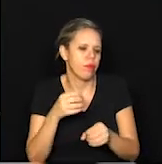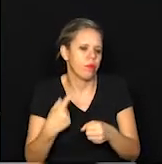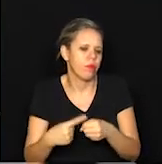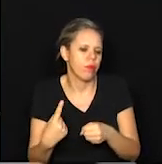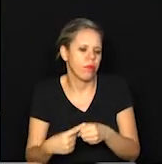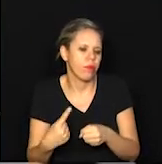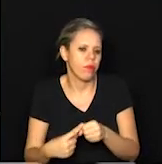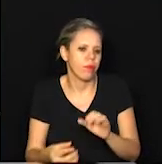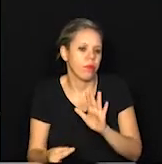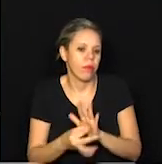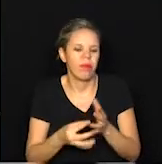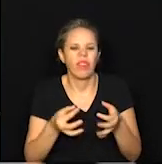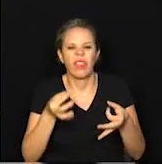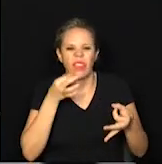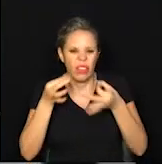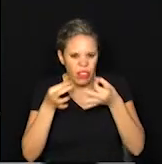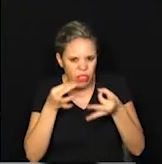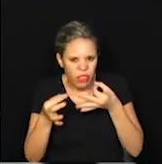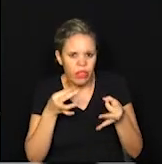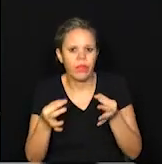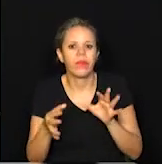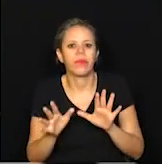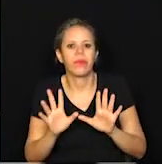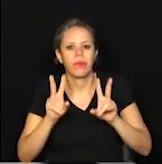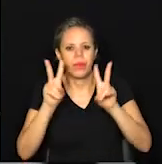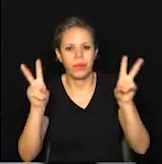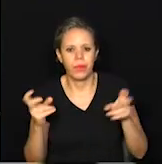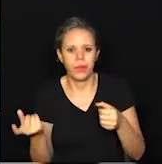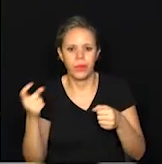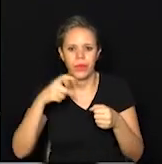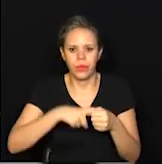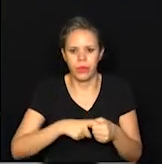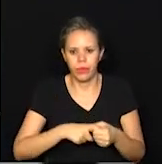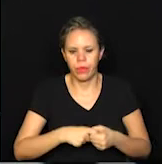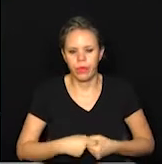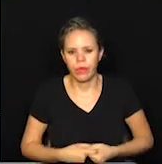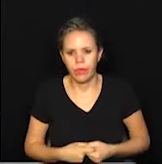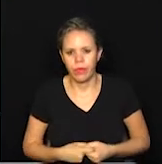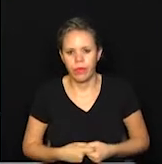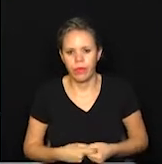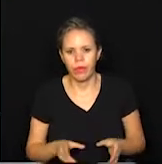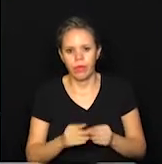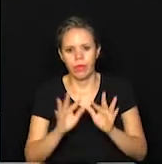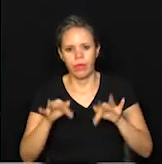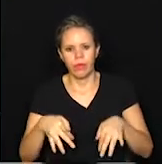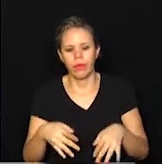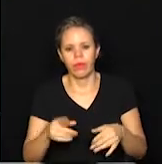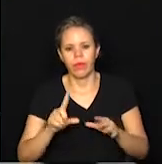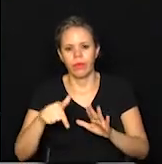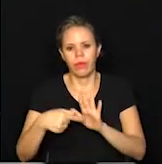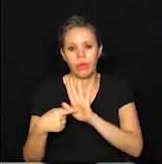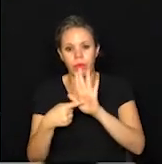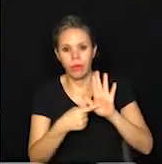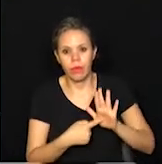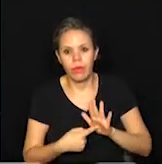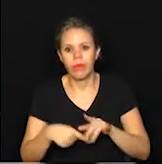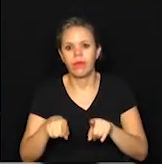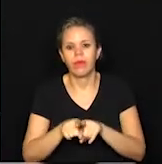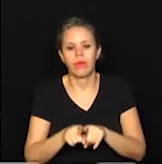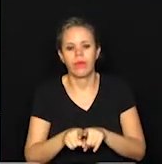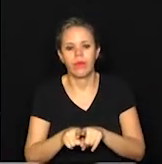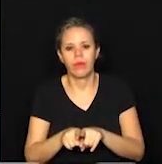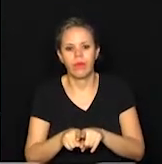posição bastante crítica em relação a esse retorno. E no final, eu vou depois também encaminhar, evidentemente, para